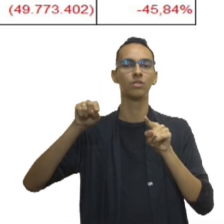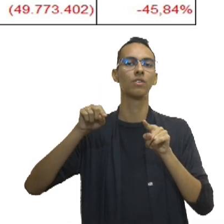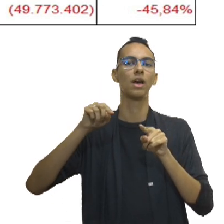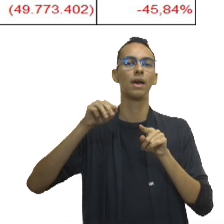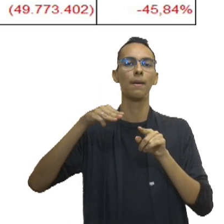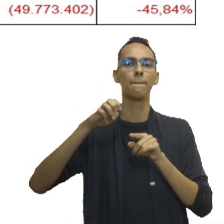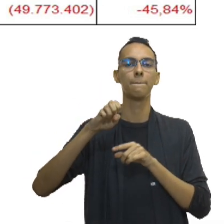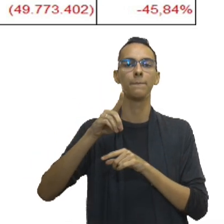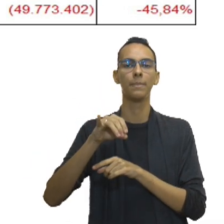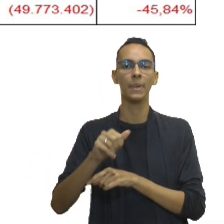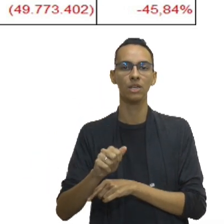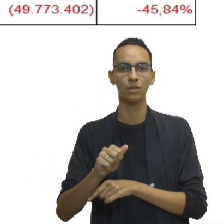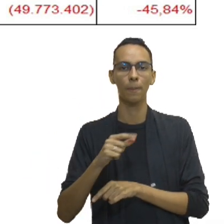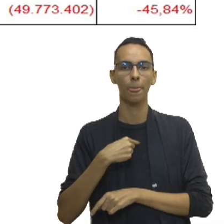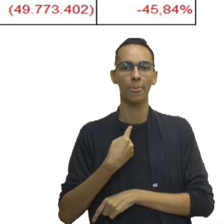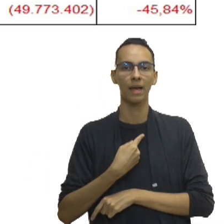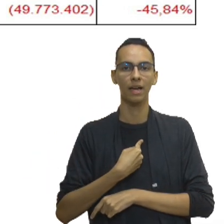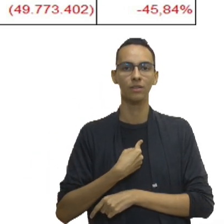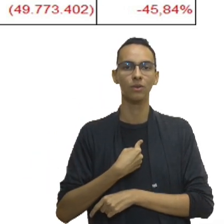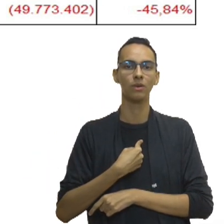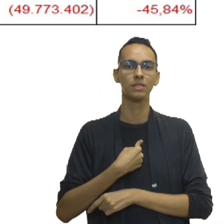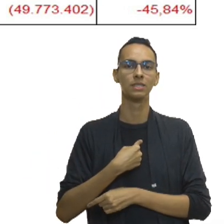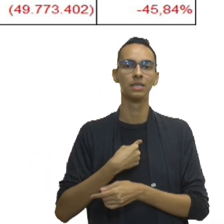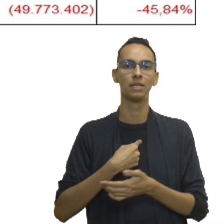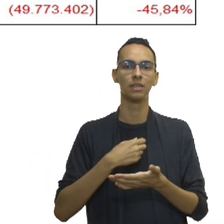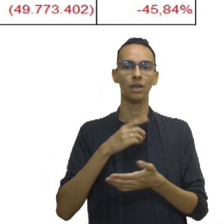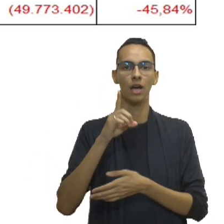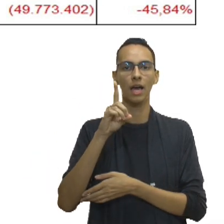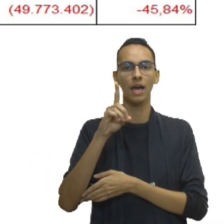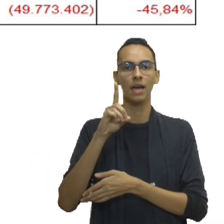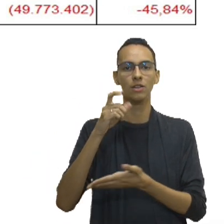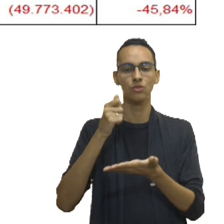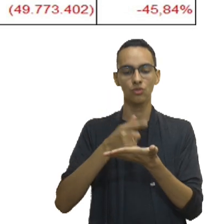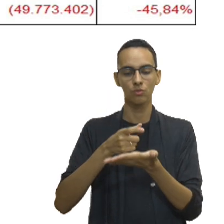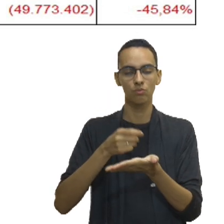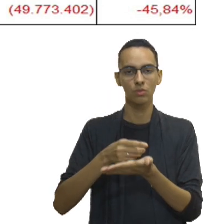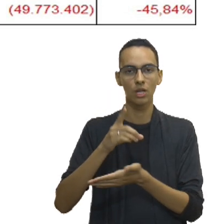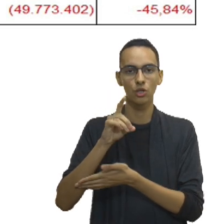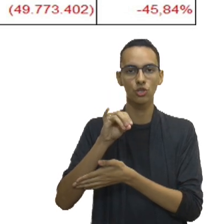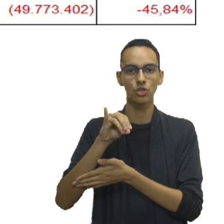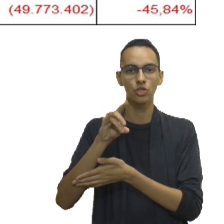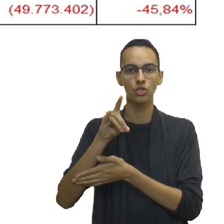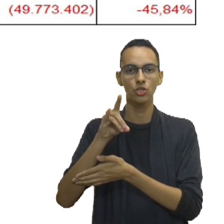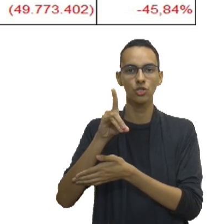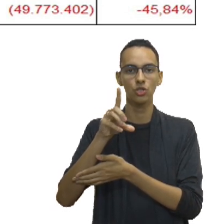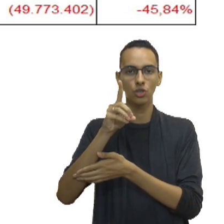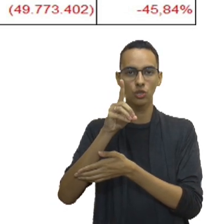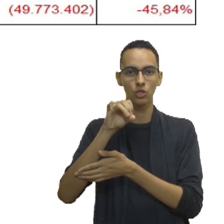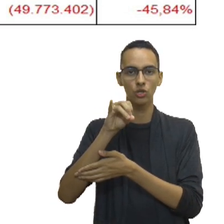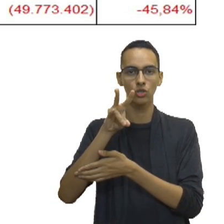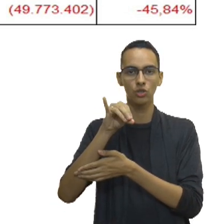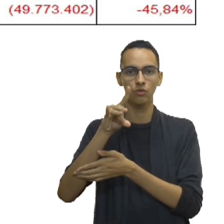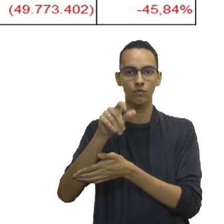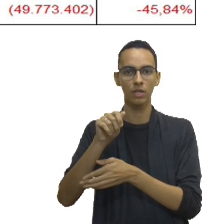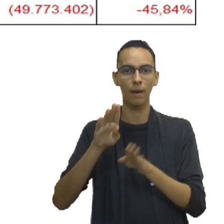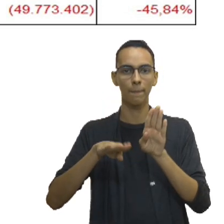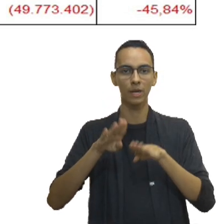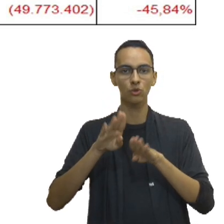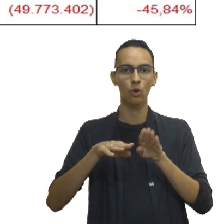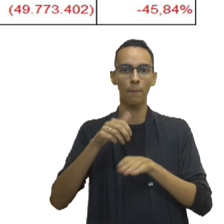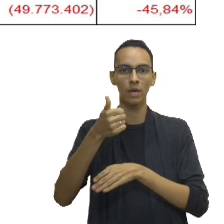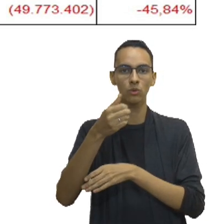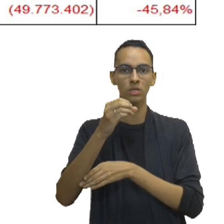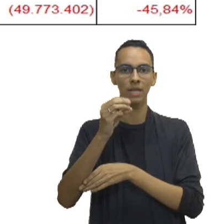2024, a nossa despesa mensal em 2025 gira em torno de 10 milhões e 200 mil